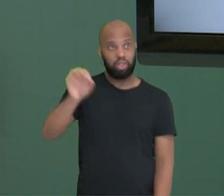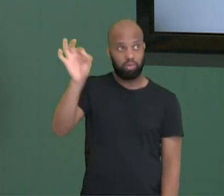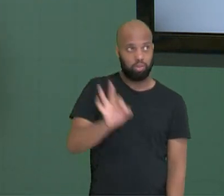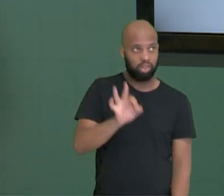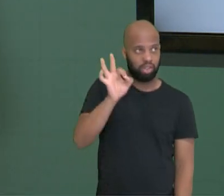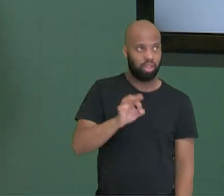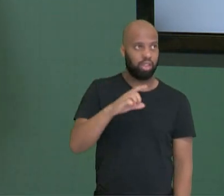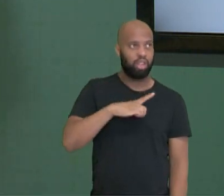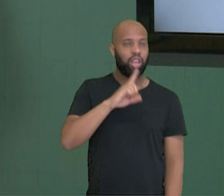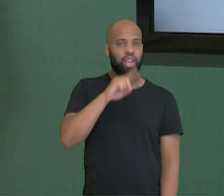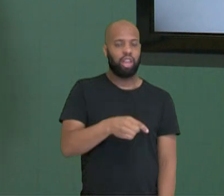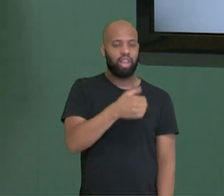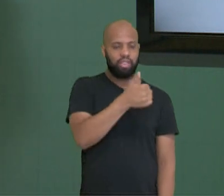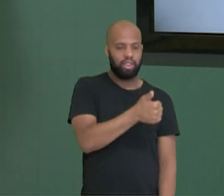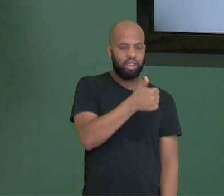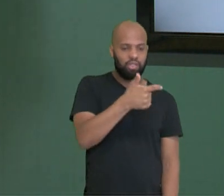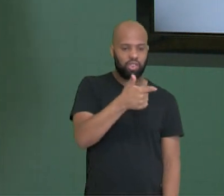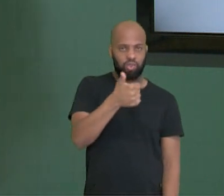porcentagem,